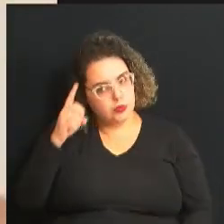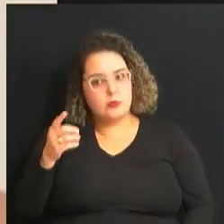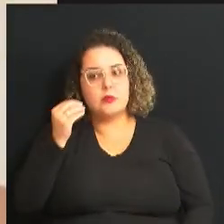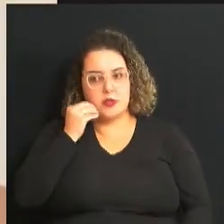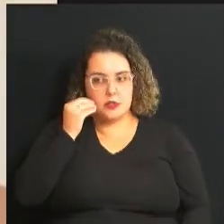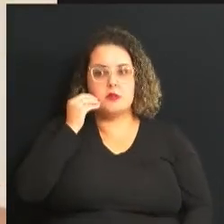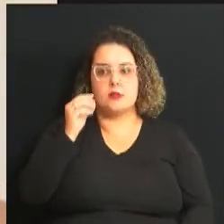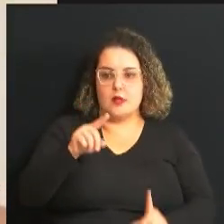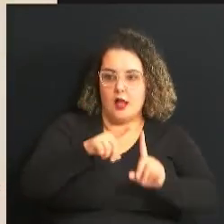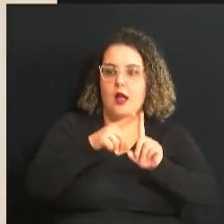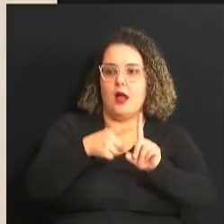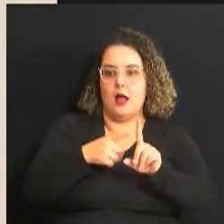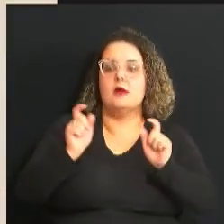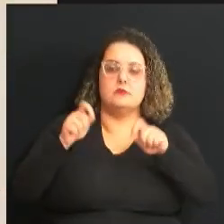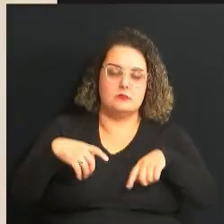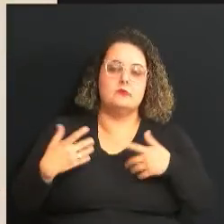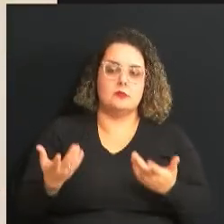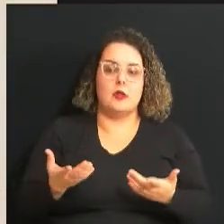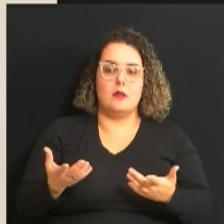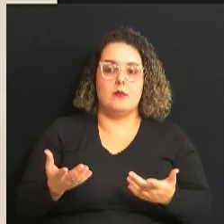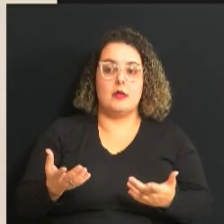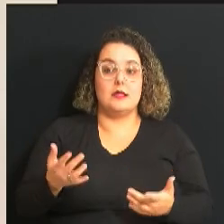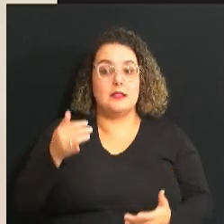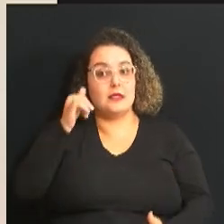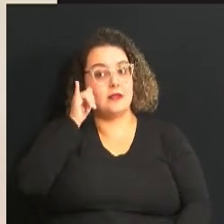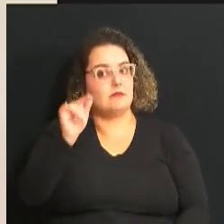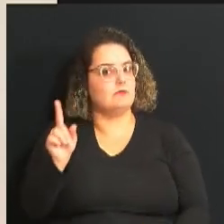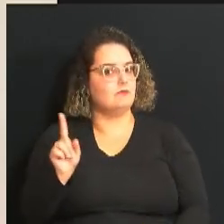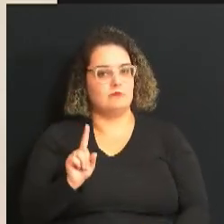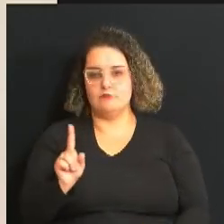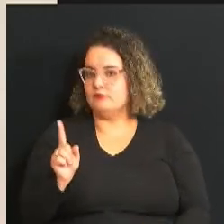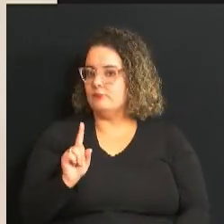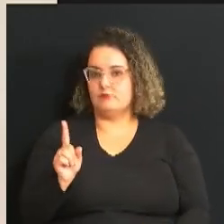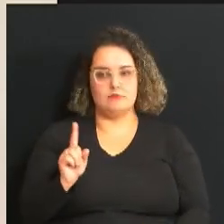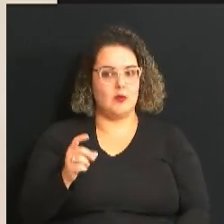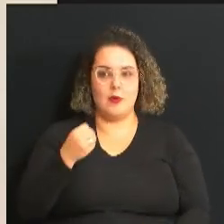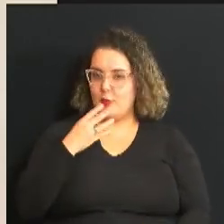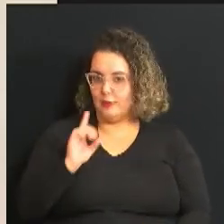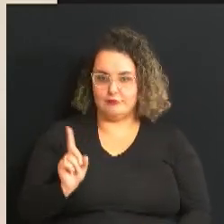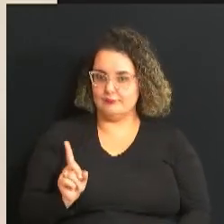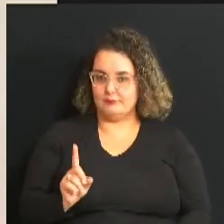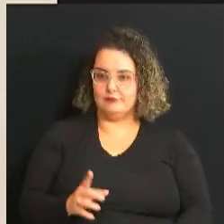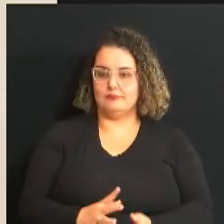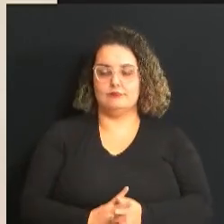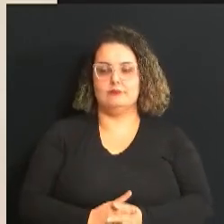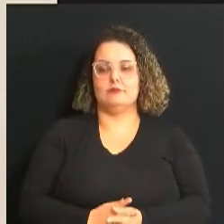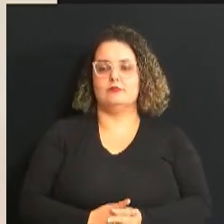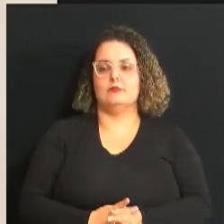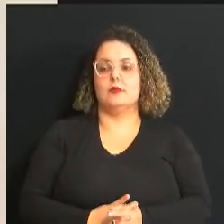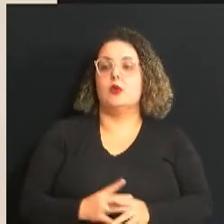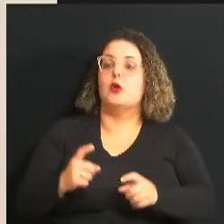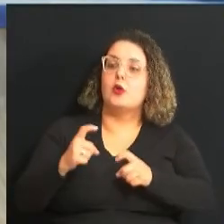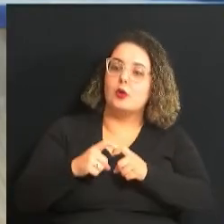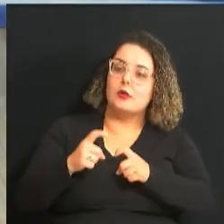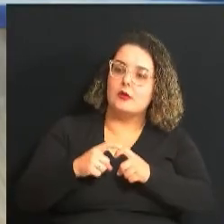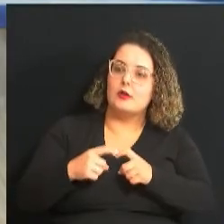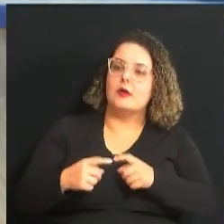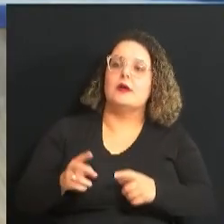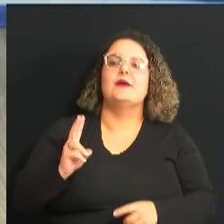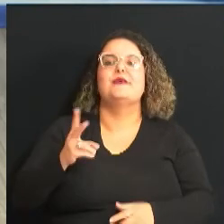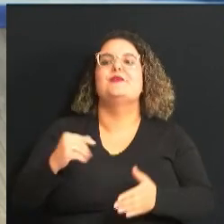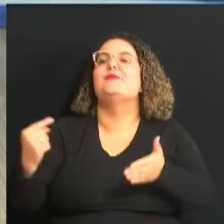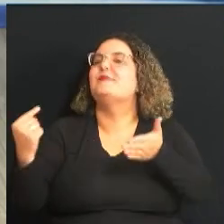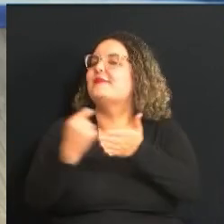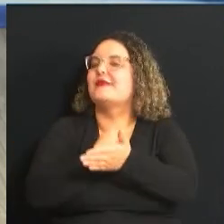engravidar, então ele funciona. Mas para quem quer evitar, não é muito bom. Doutora Isabela, não para de chegar